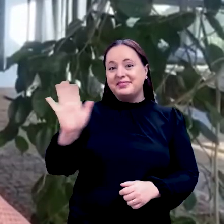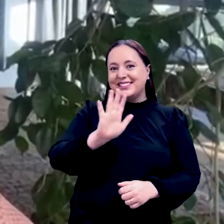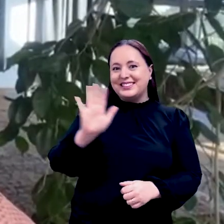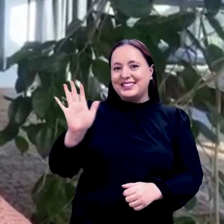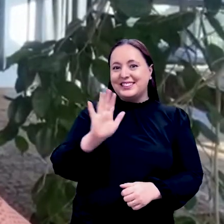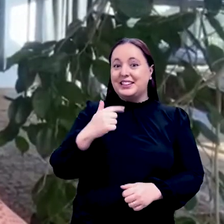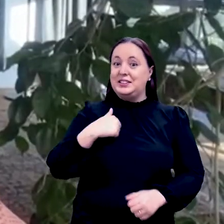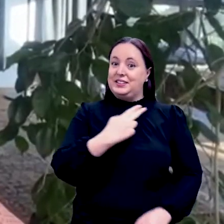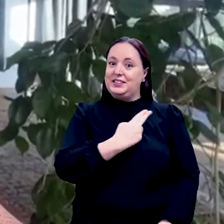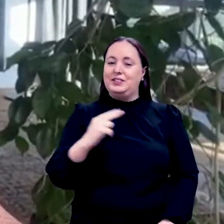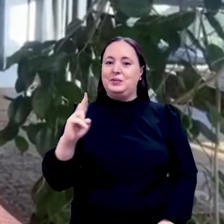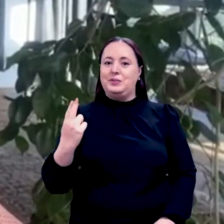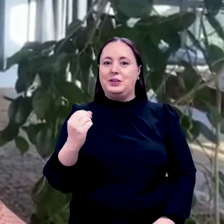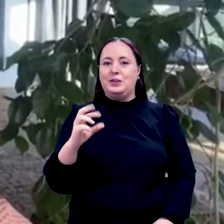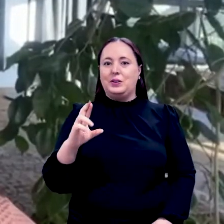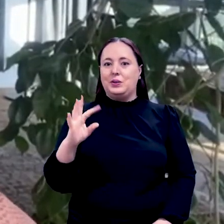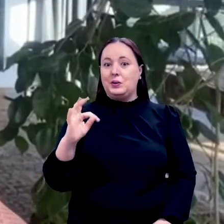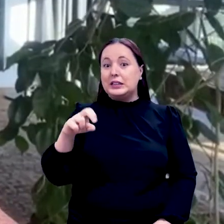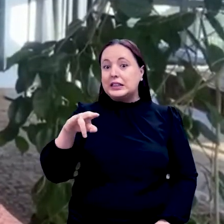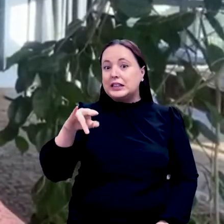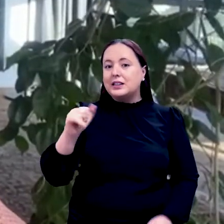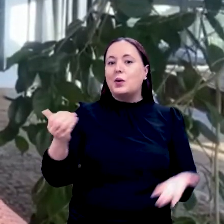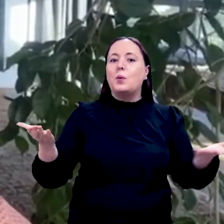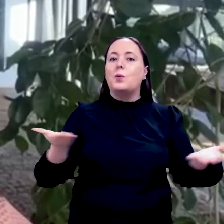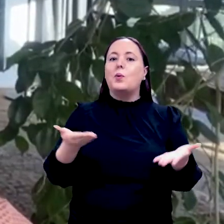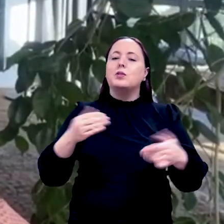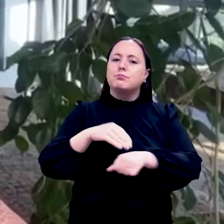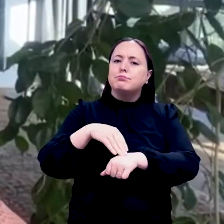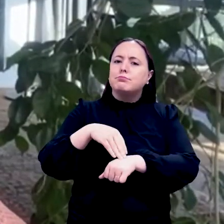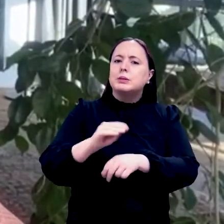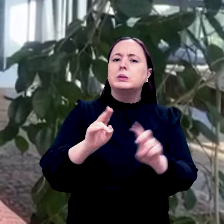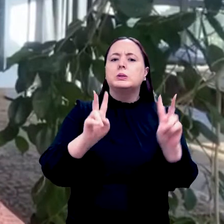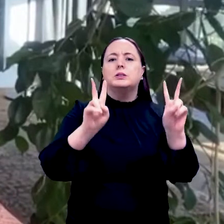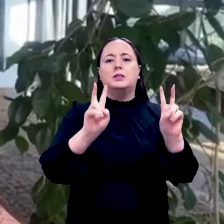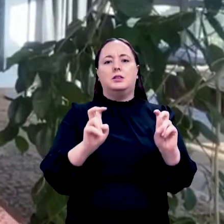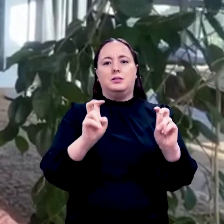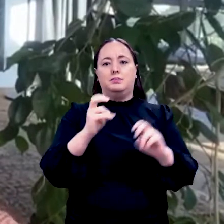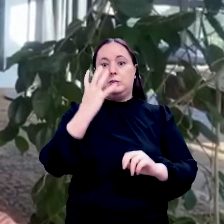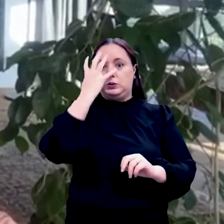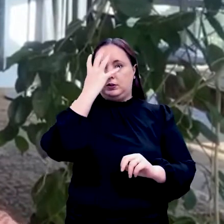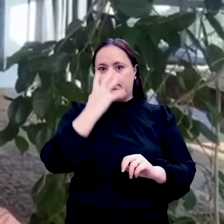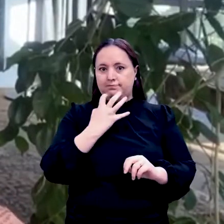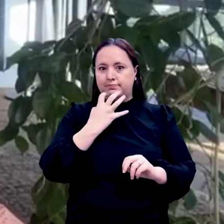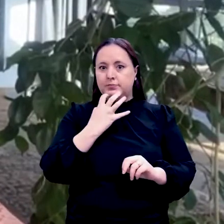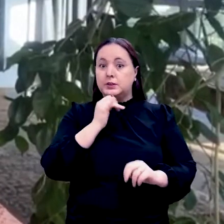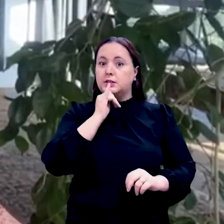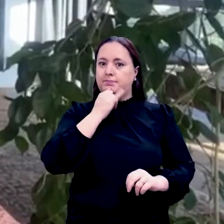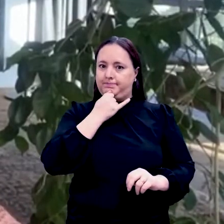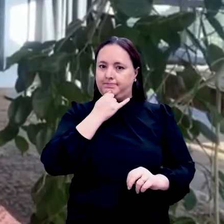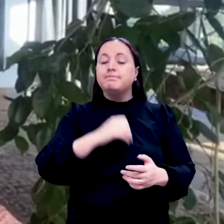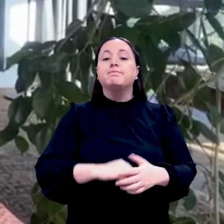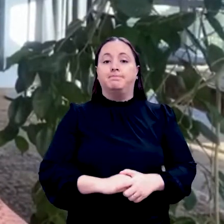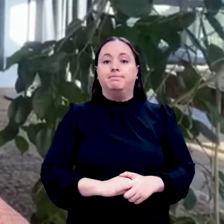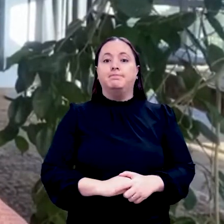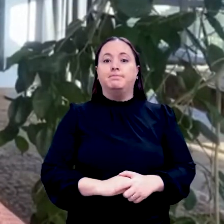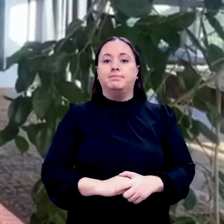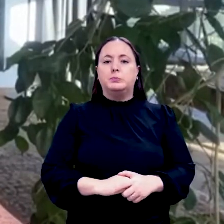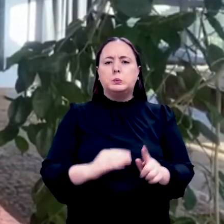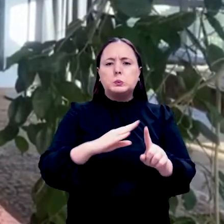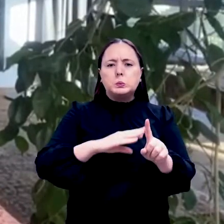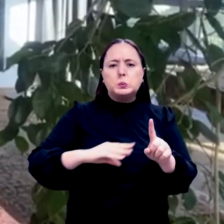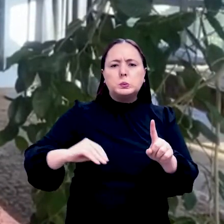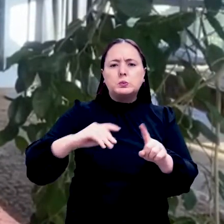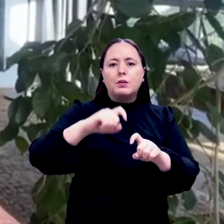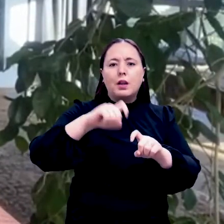Oi galera, aqui é a Hortência. Estou passando aqui para falar de um assunto muito sério e muito triste. O